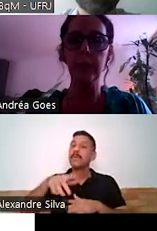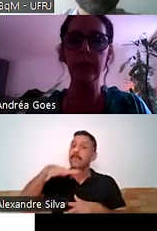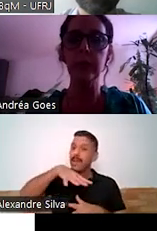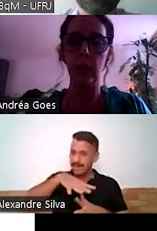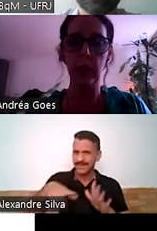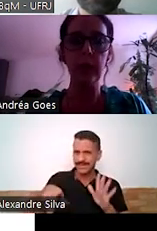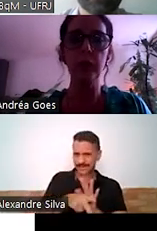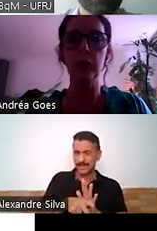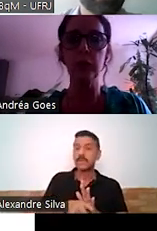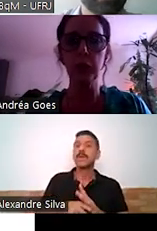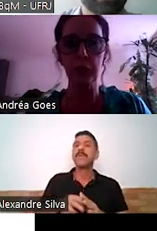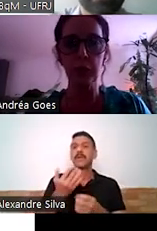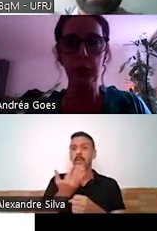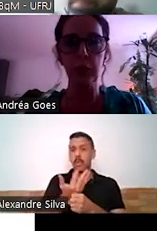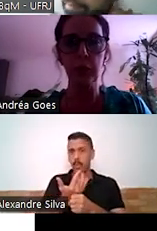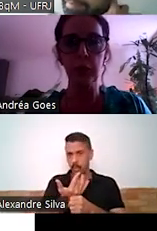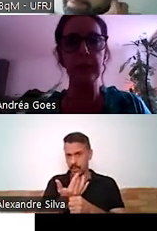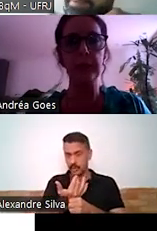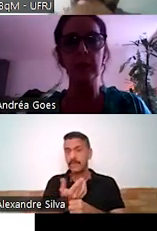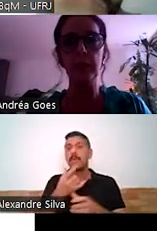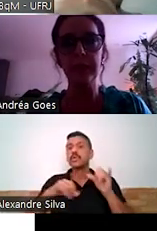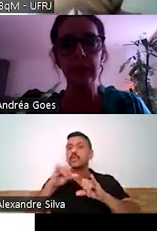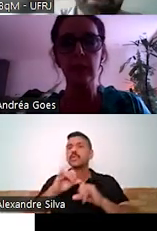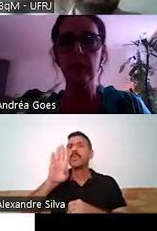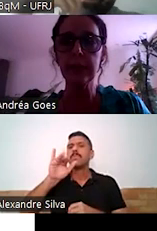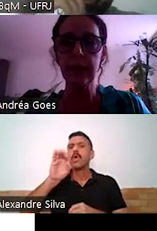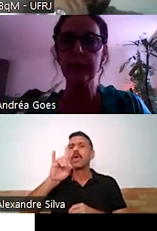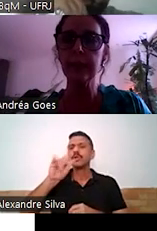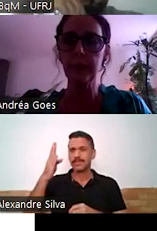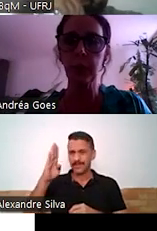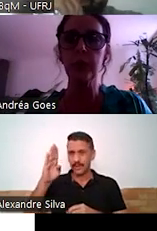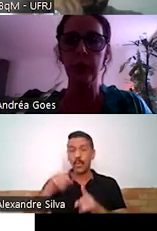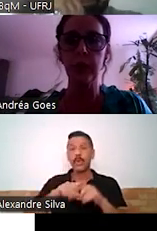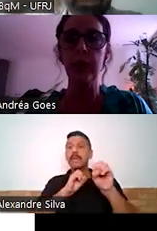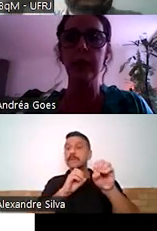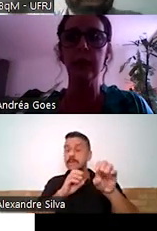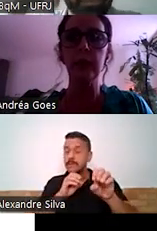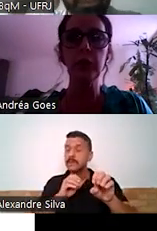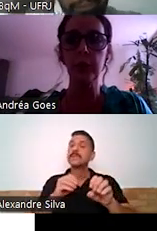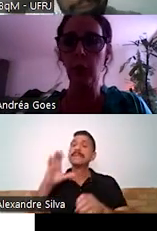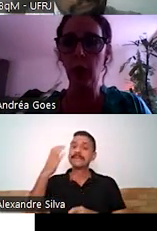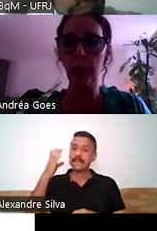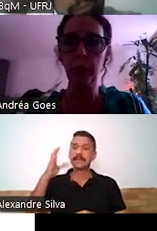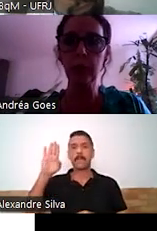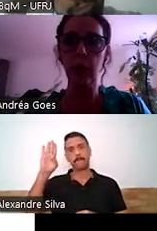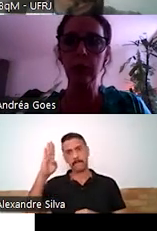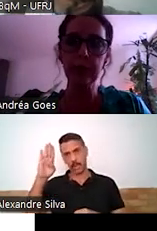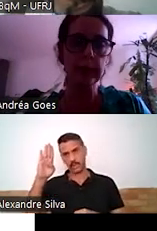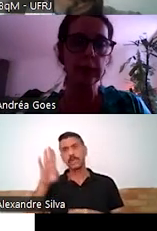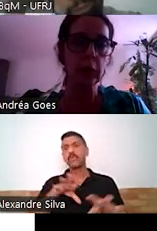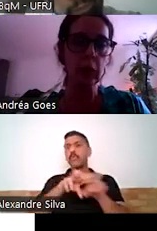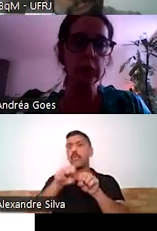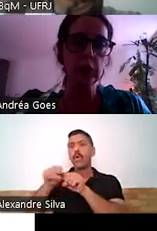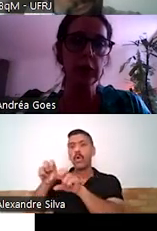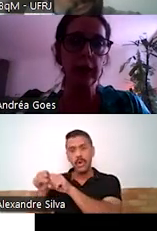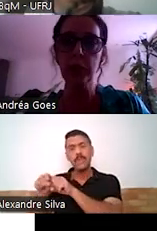então, eu trabalho na UERJ, no Instituto de Biologia, o departamento de ensino de ciências e biologia. Então, a gente forma o pessoal de